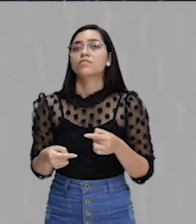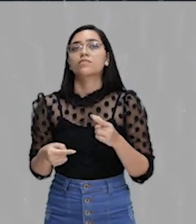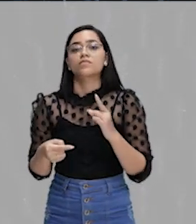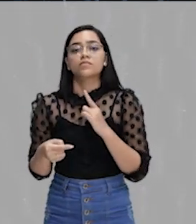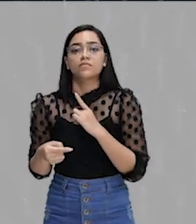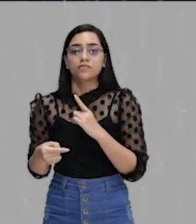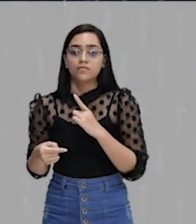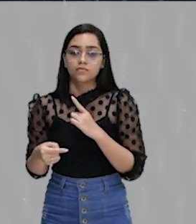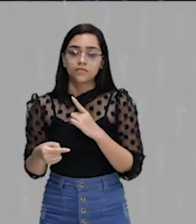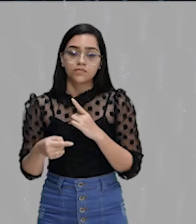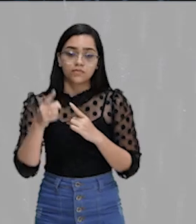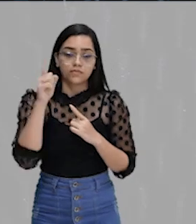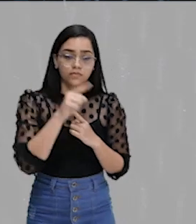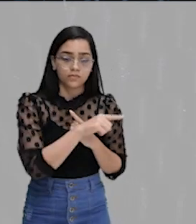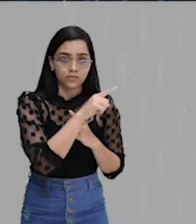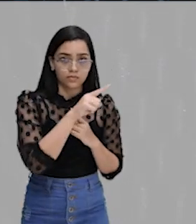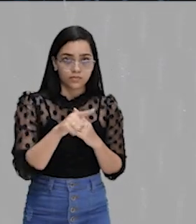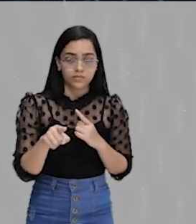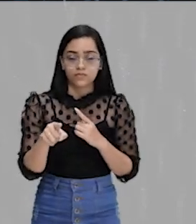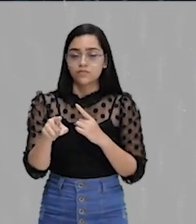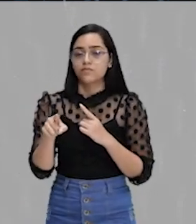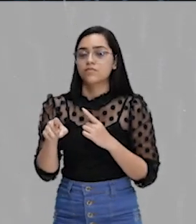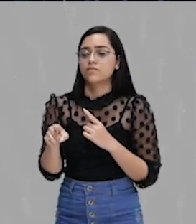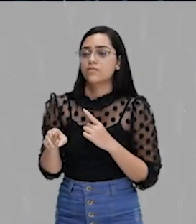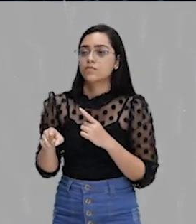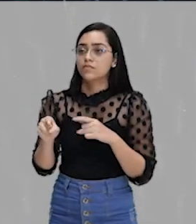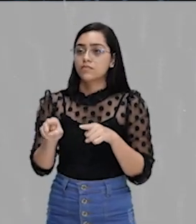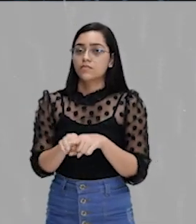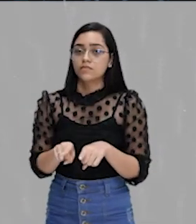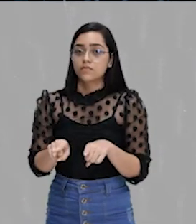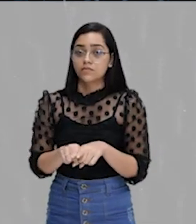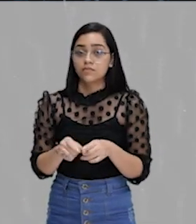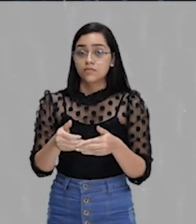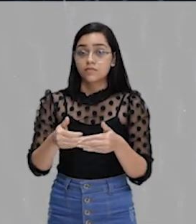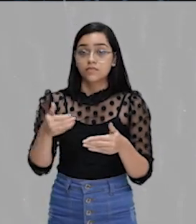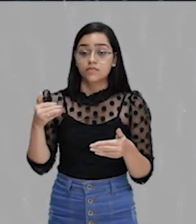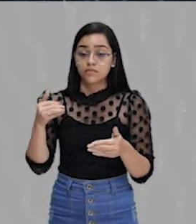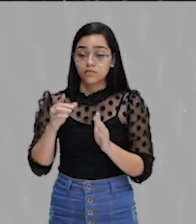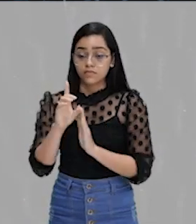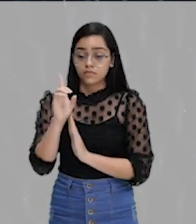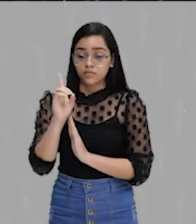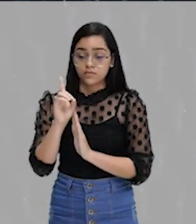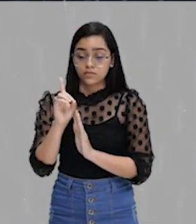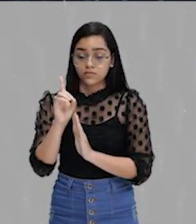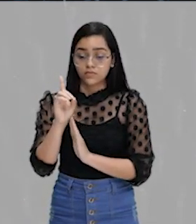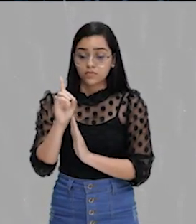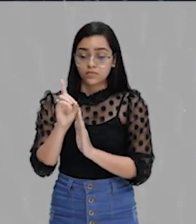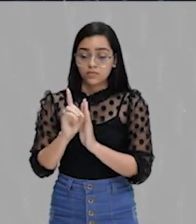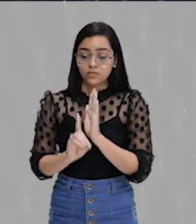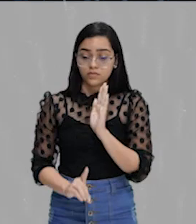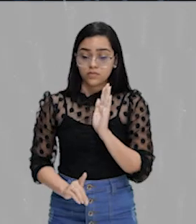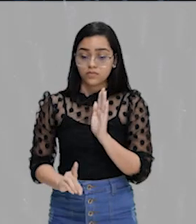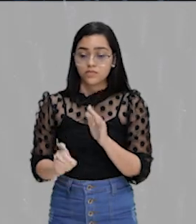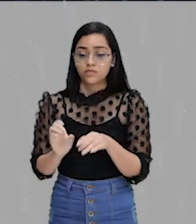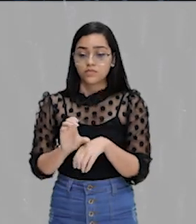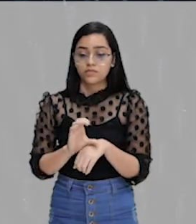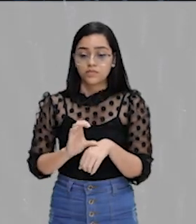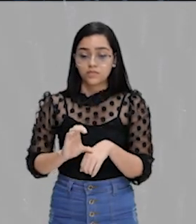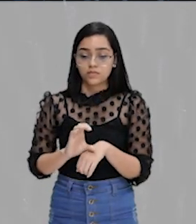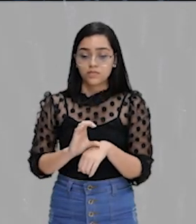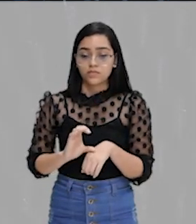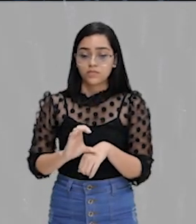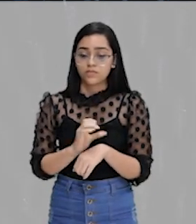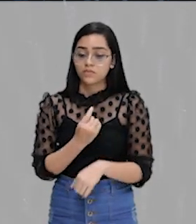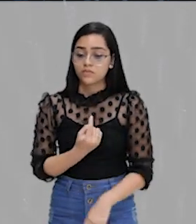a cassação de mandatos parlamentares, a retirada de direitos constitucionais